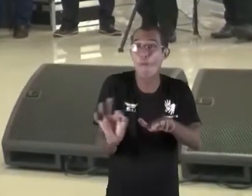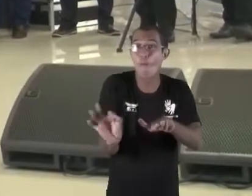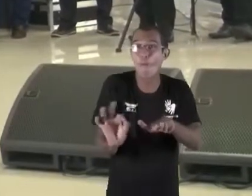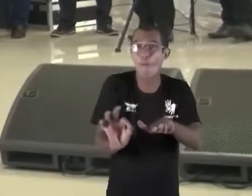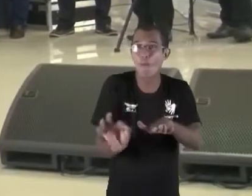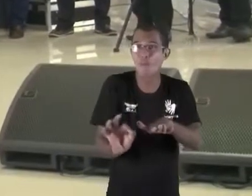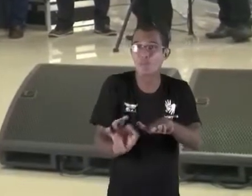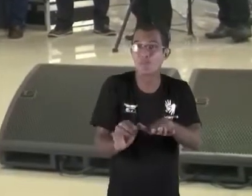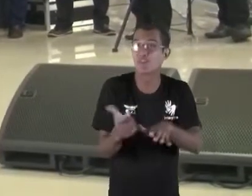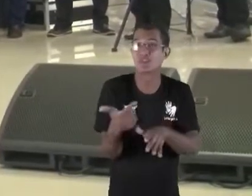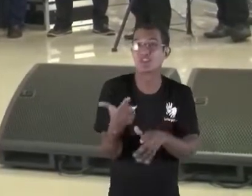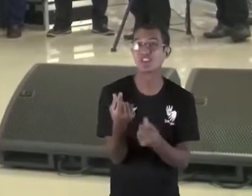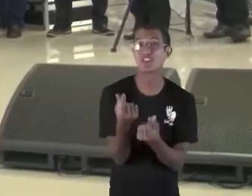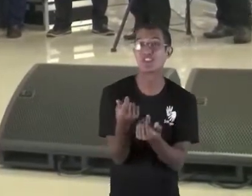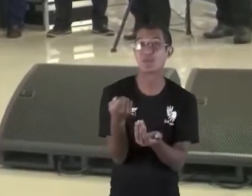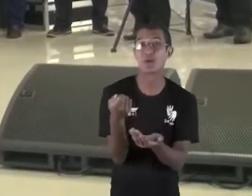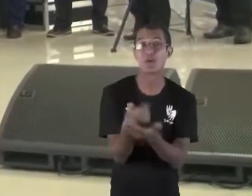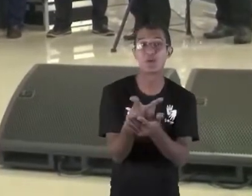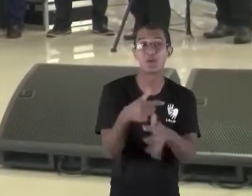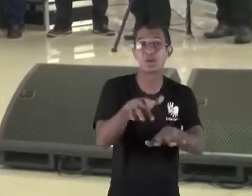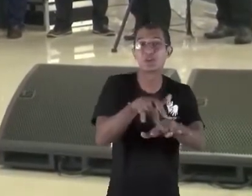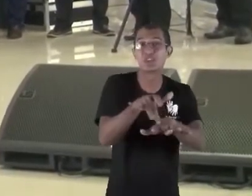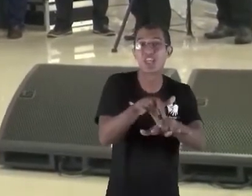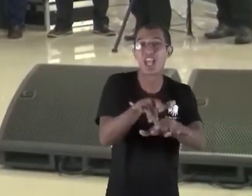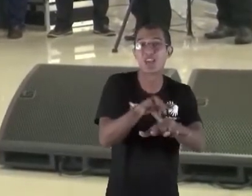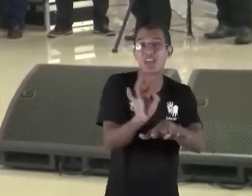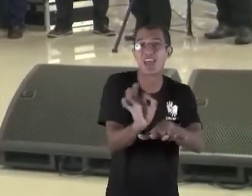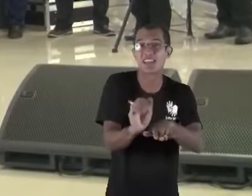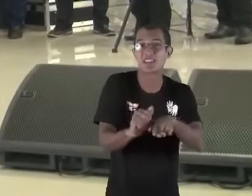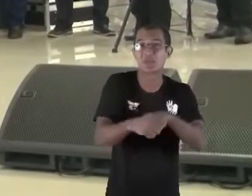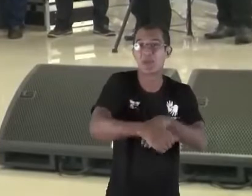que não tinha dinheiro para comprar uma chinela.